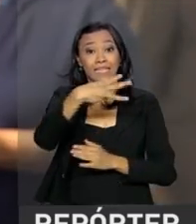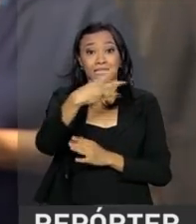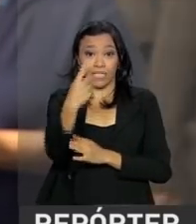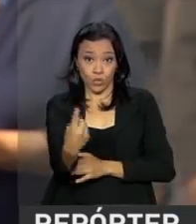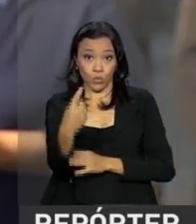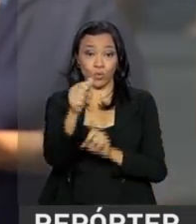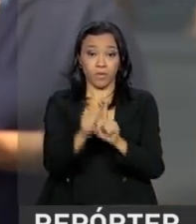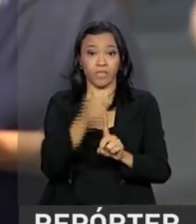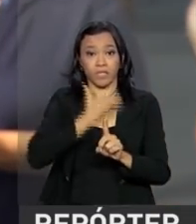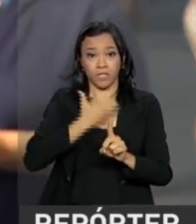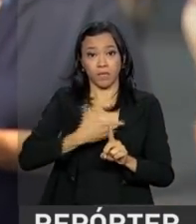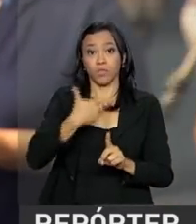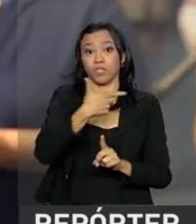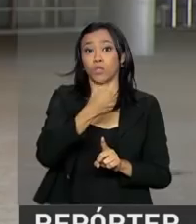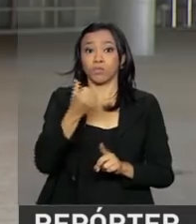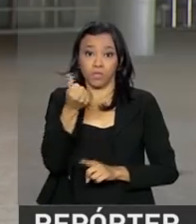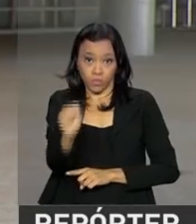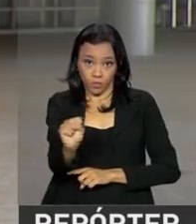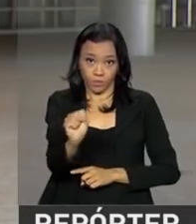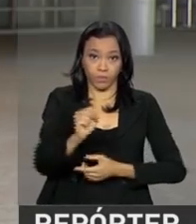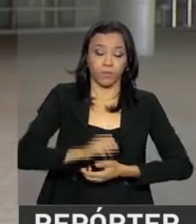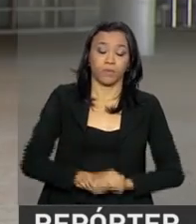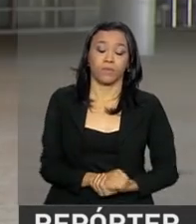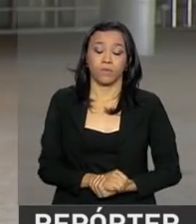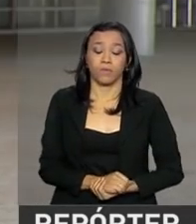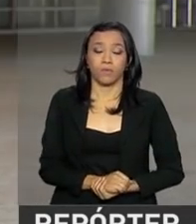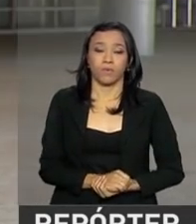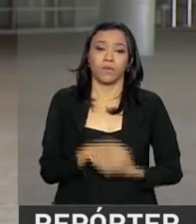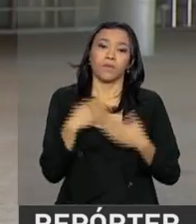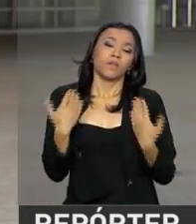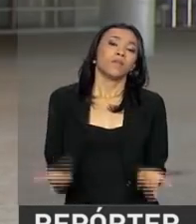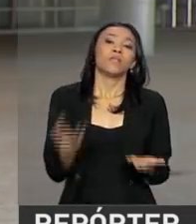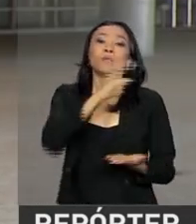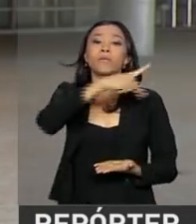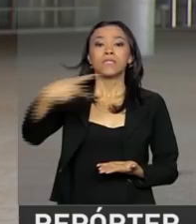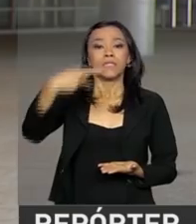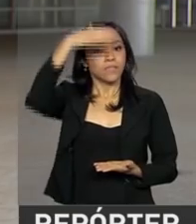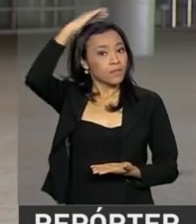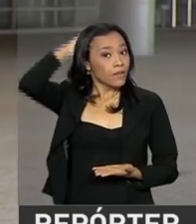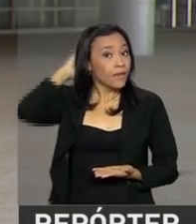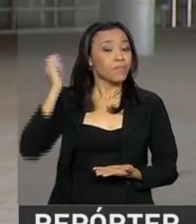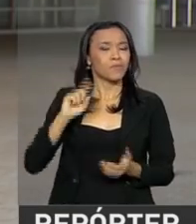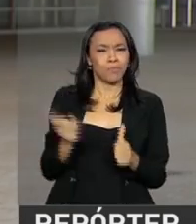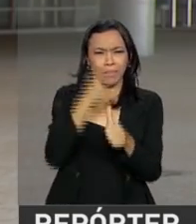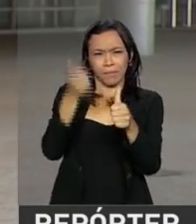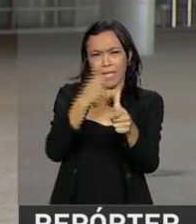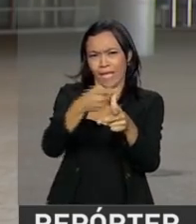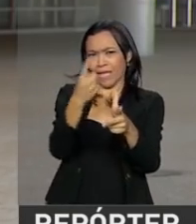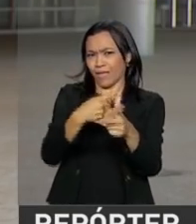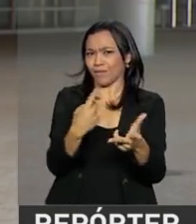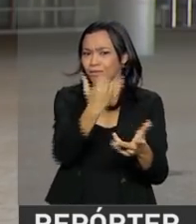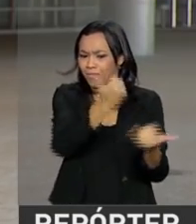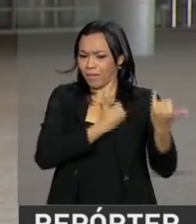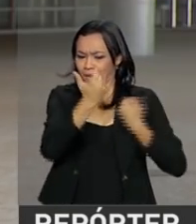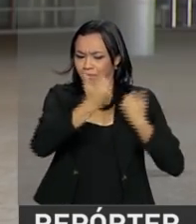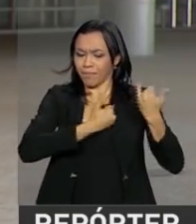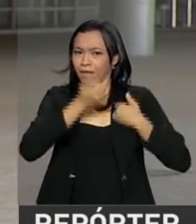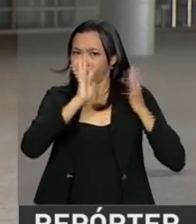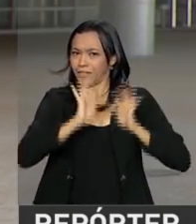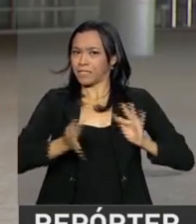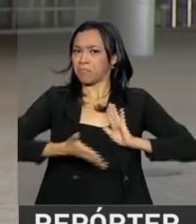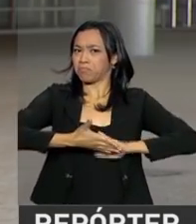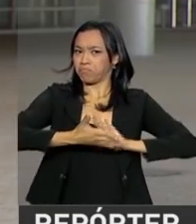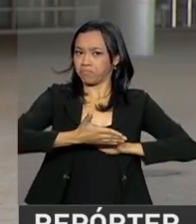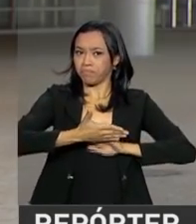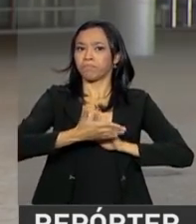de dezembro de 2018. E o presidente Michel Temer recebeu os primeiros comunicados de felicitações